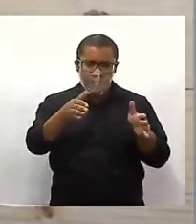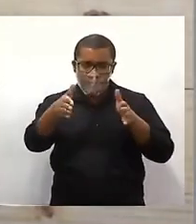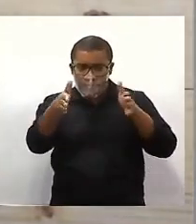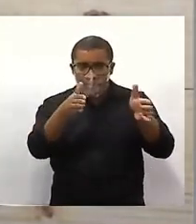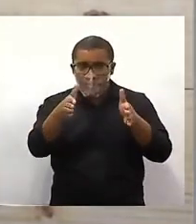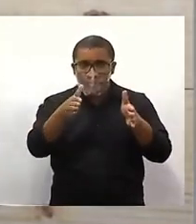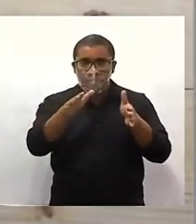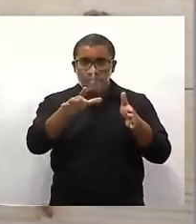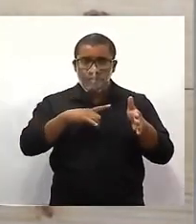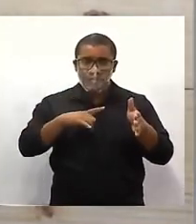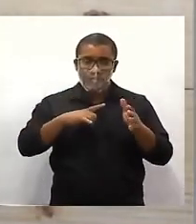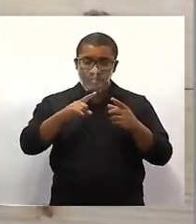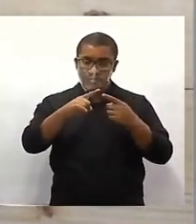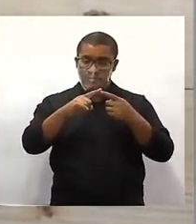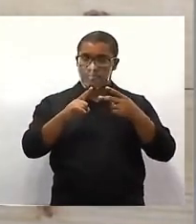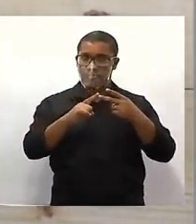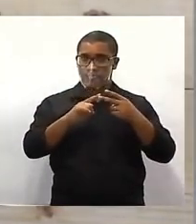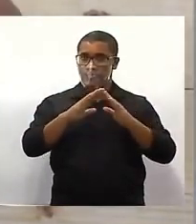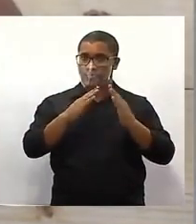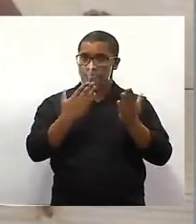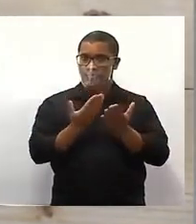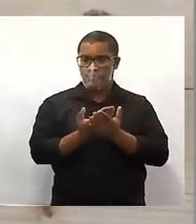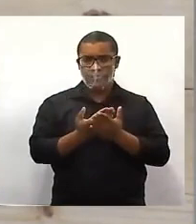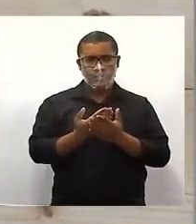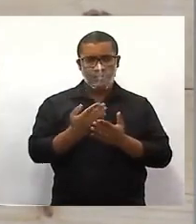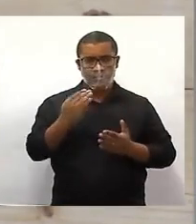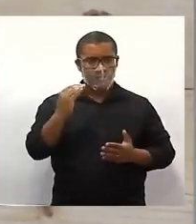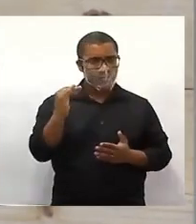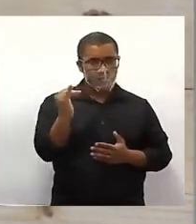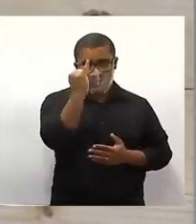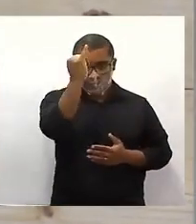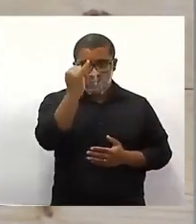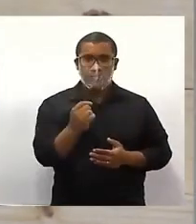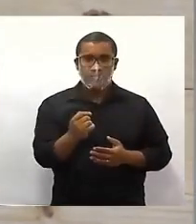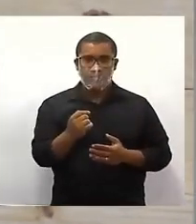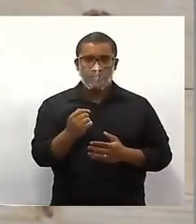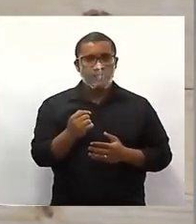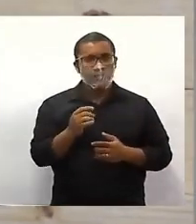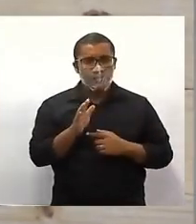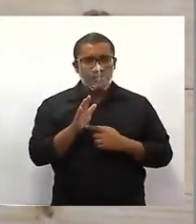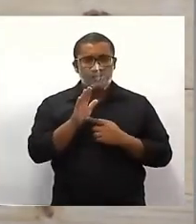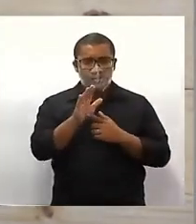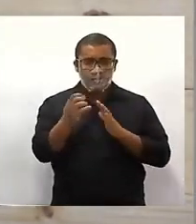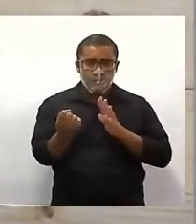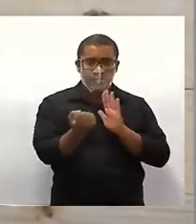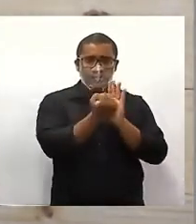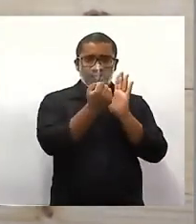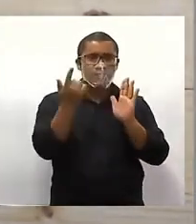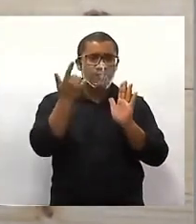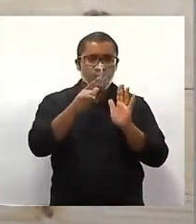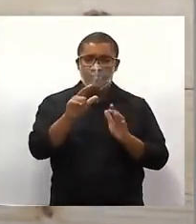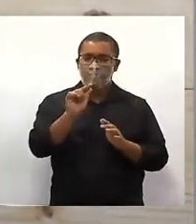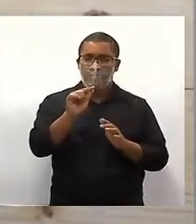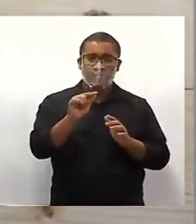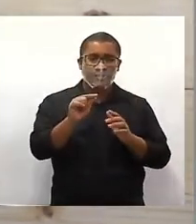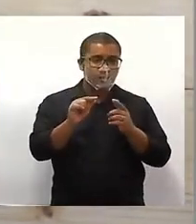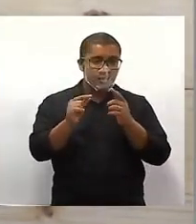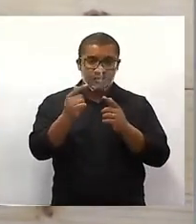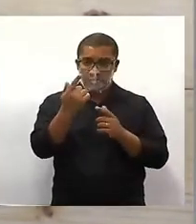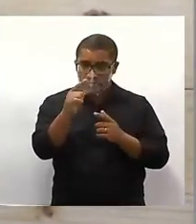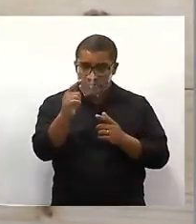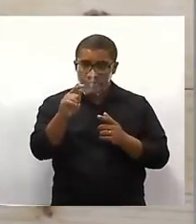foram fundamentais para estatizar a geografia como ciência. Nós temos a